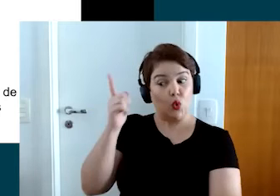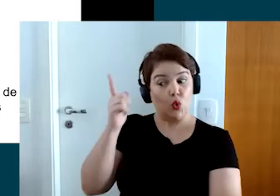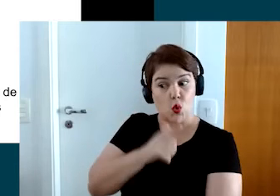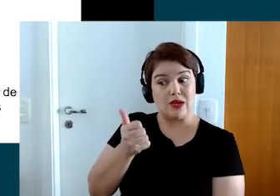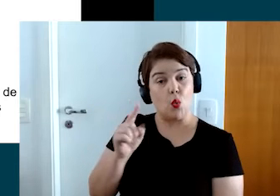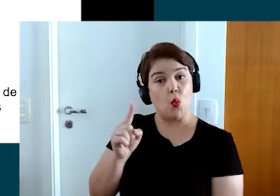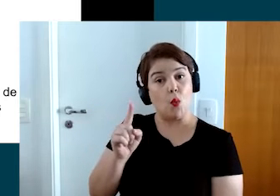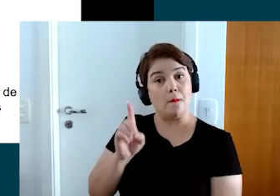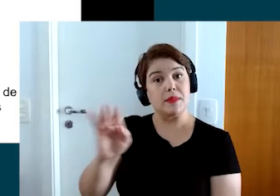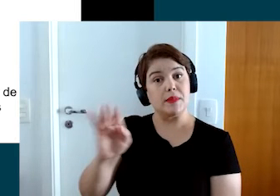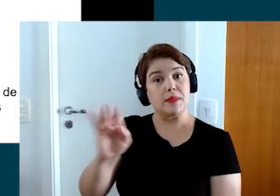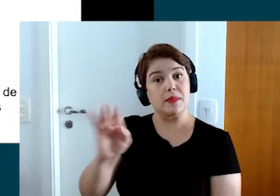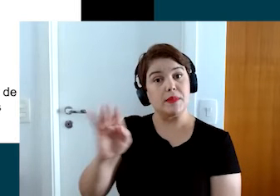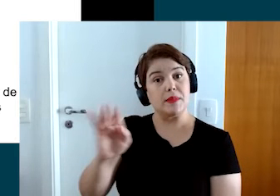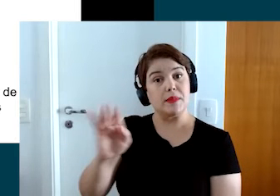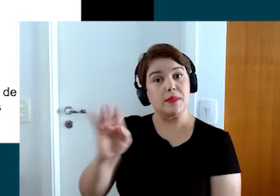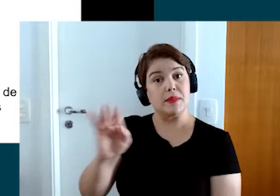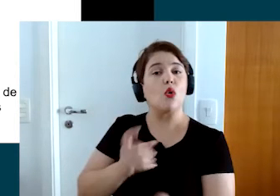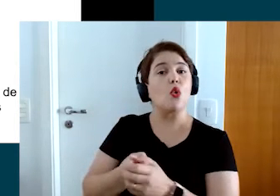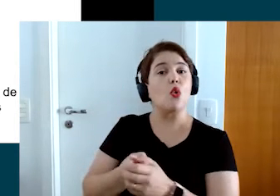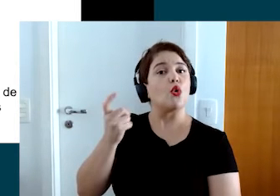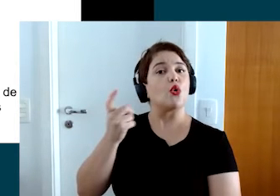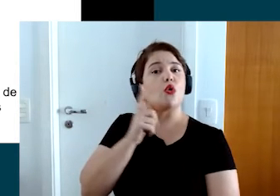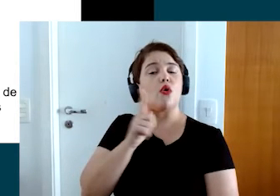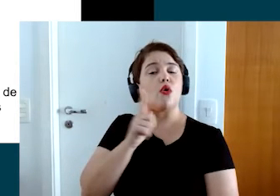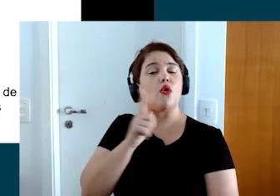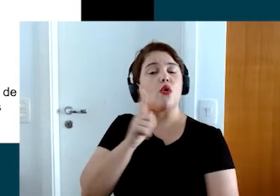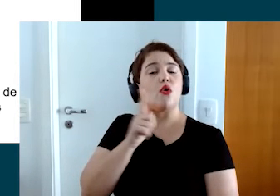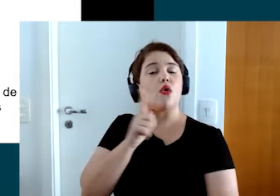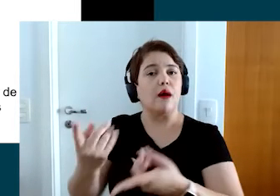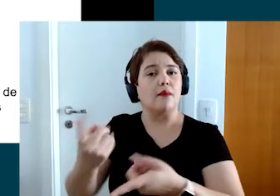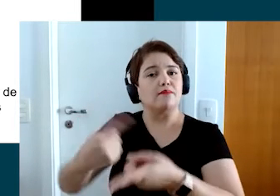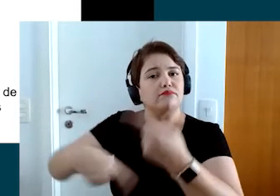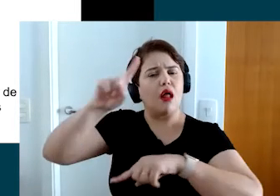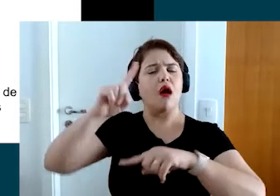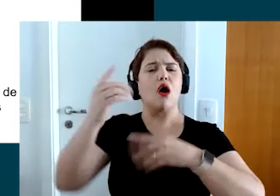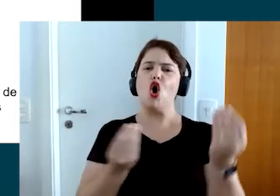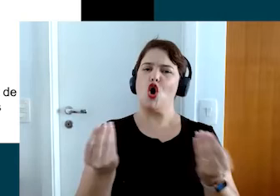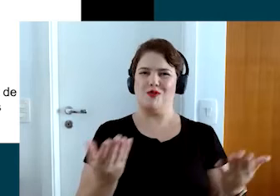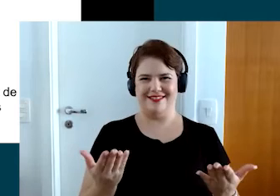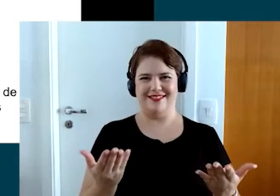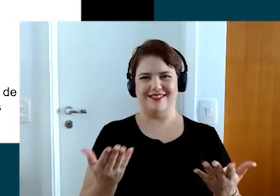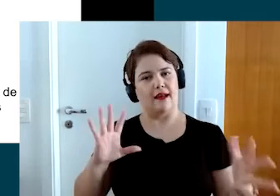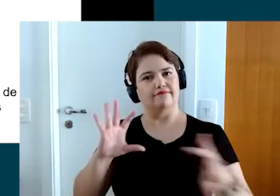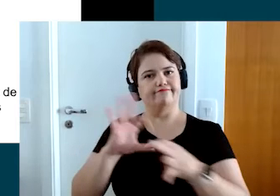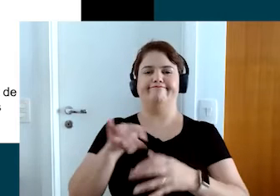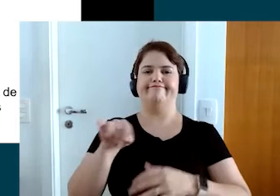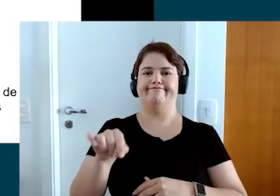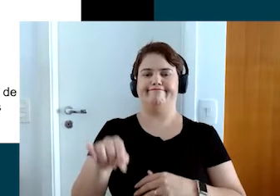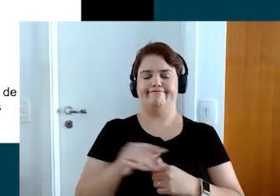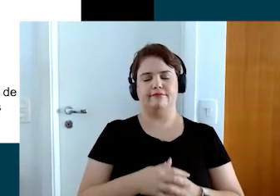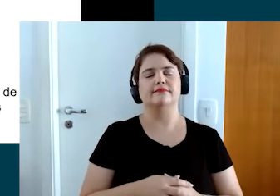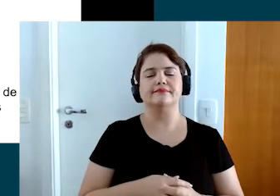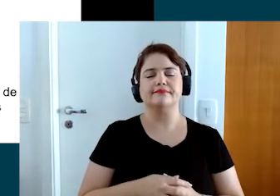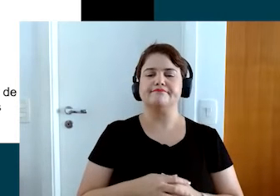grana eu tenho, quanto de grana eu vou precisar para lançar um produto ou para evoluir o meu produto no mercado, né, relacionado a isso.